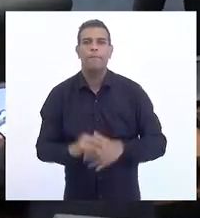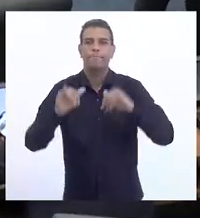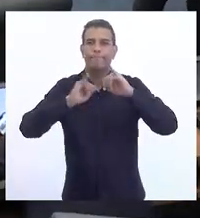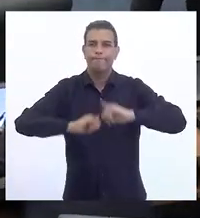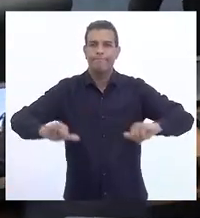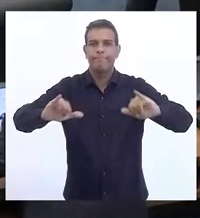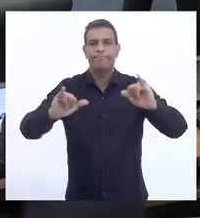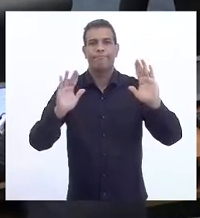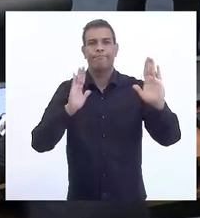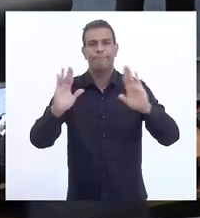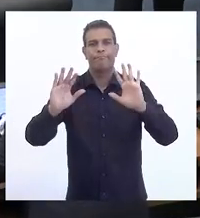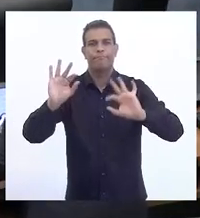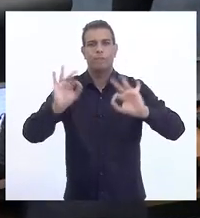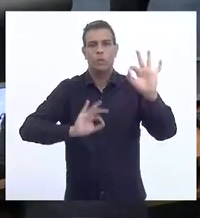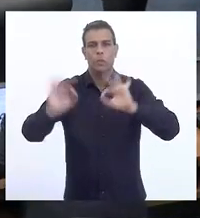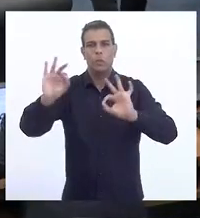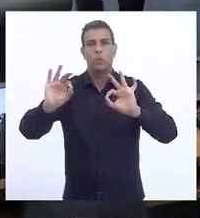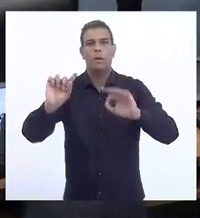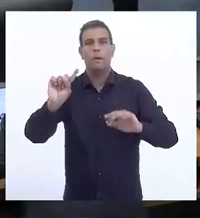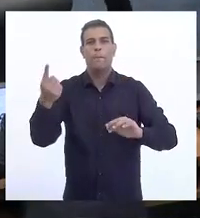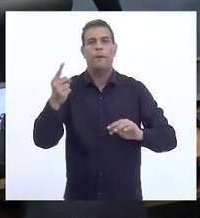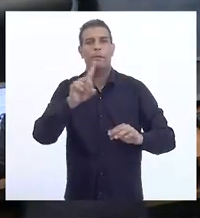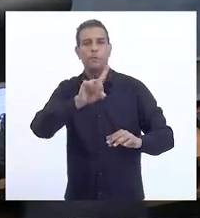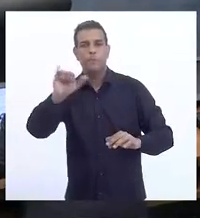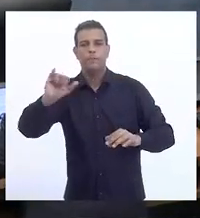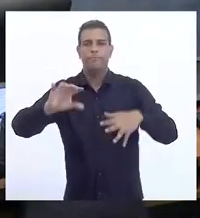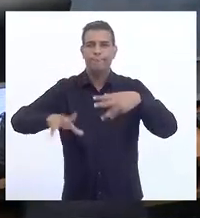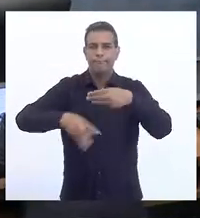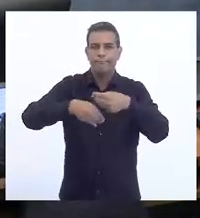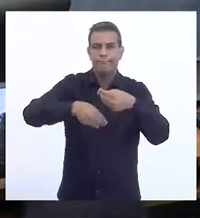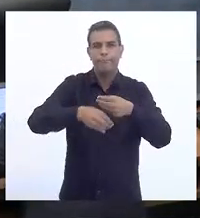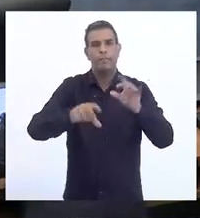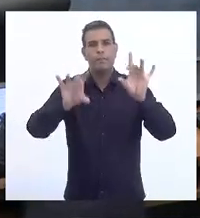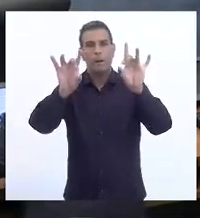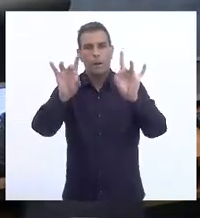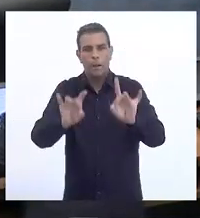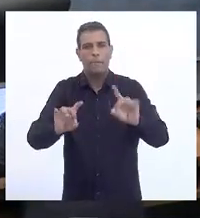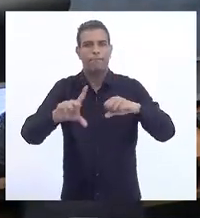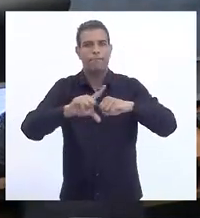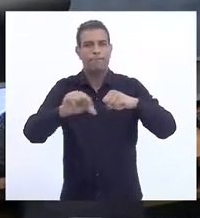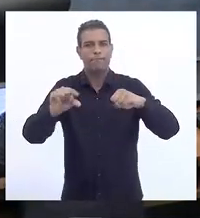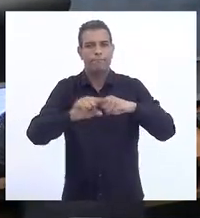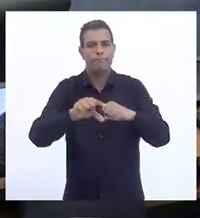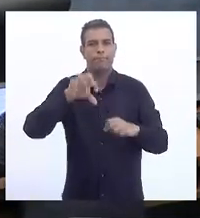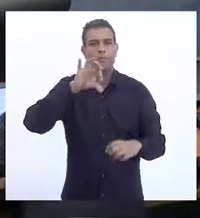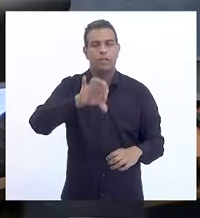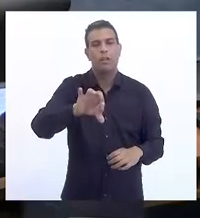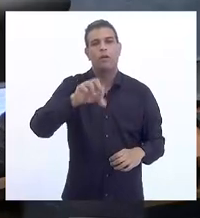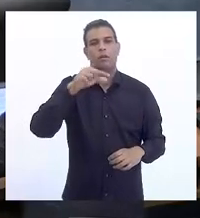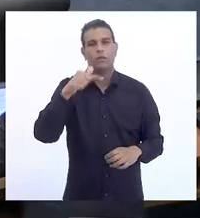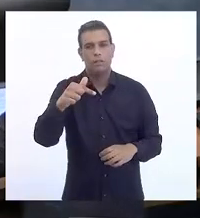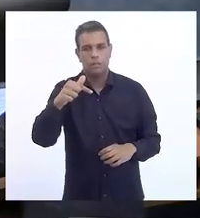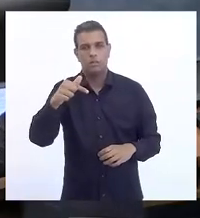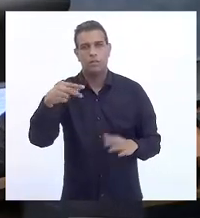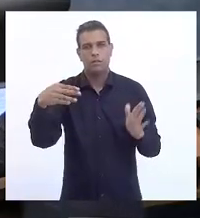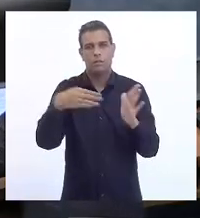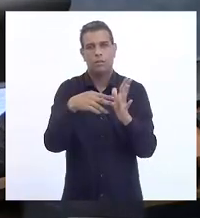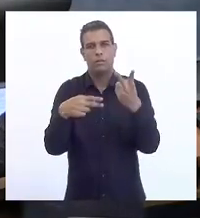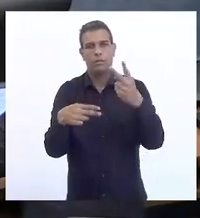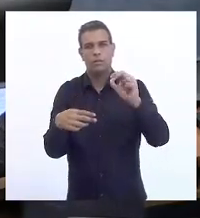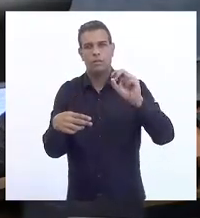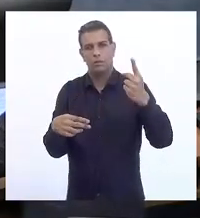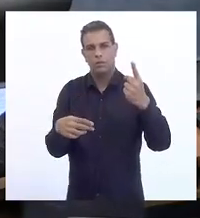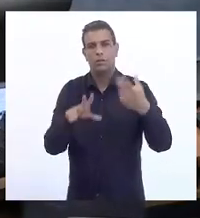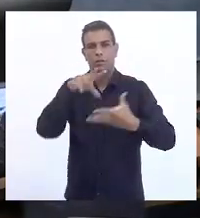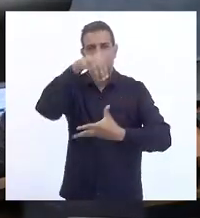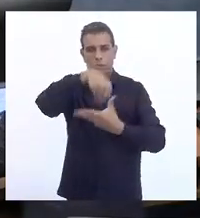Anuncio em regime de prioridade em discussão prévia, primeiro dia, sujeito a disposições especiais de acordo com os artigos 97 a 201 do Regimento